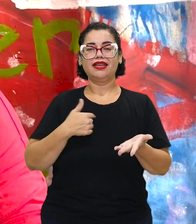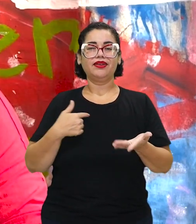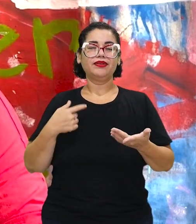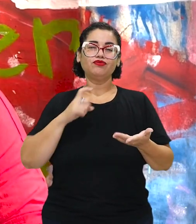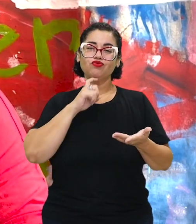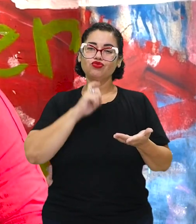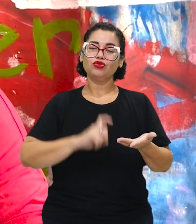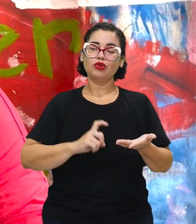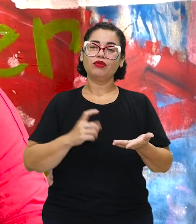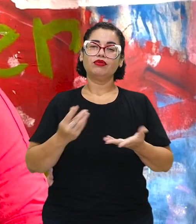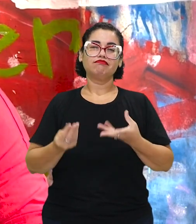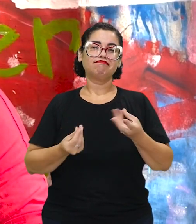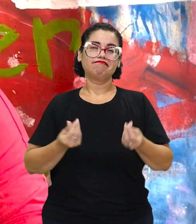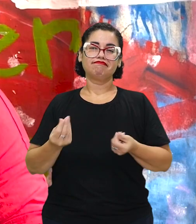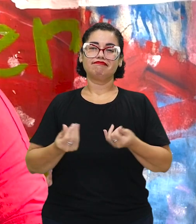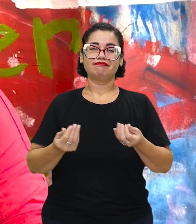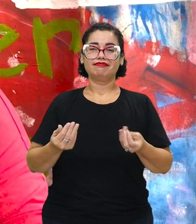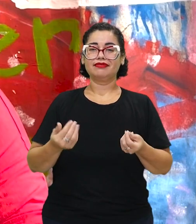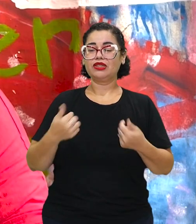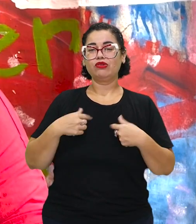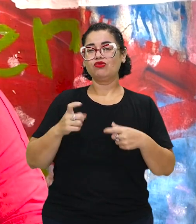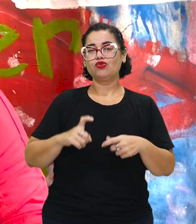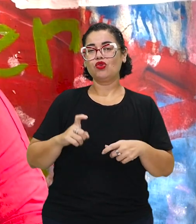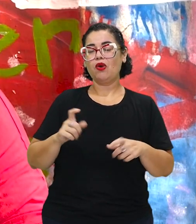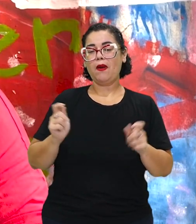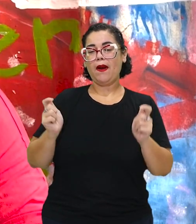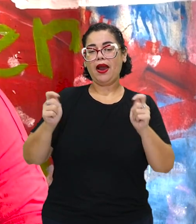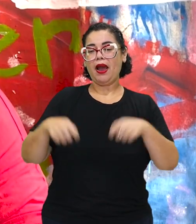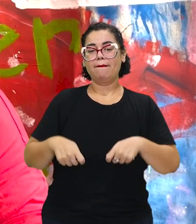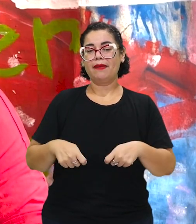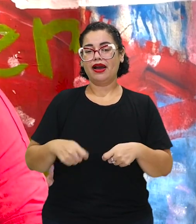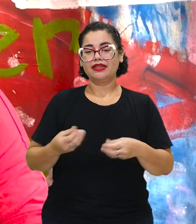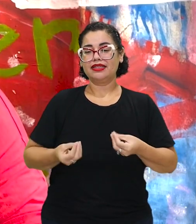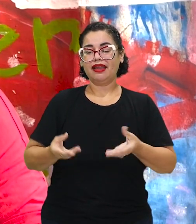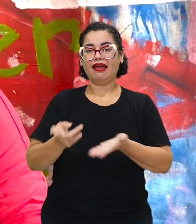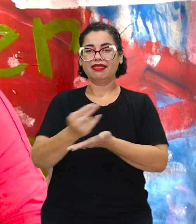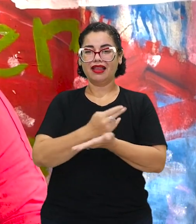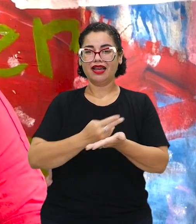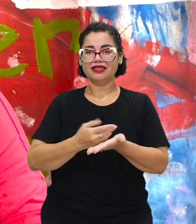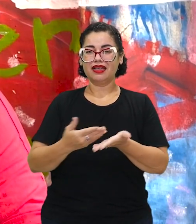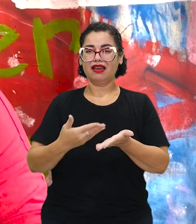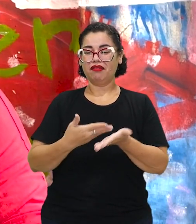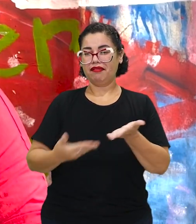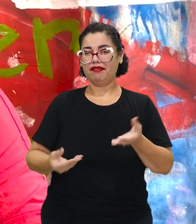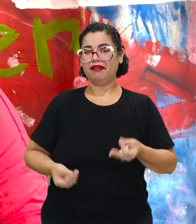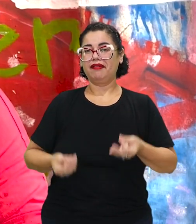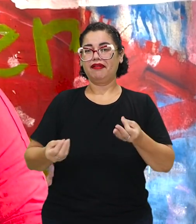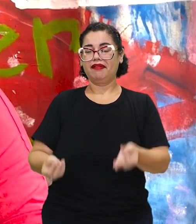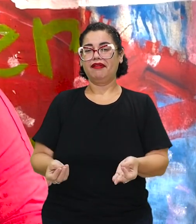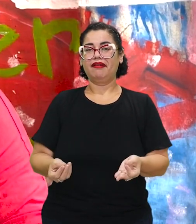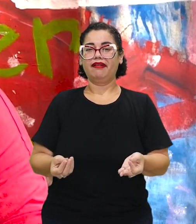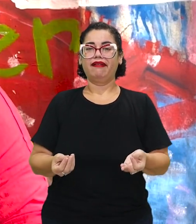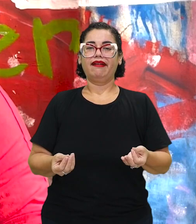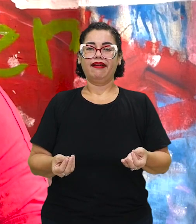sou assim, eu não sou capaz de chegar com um desenho